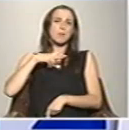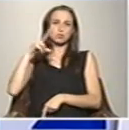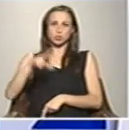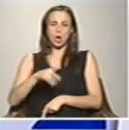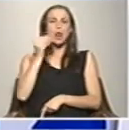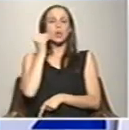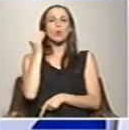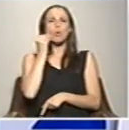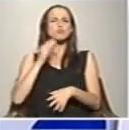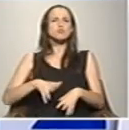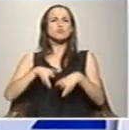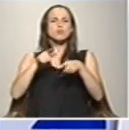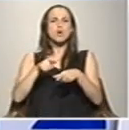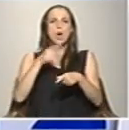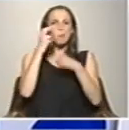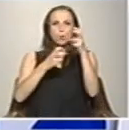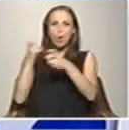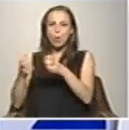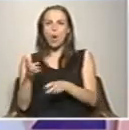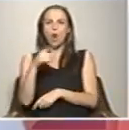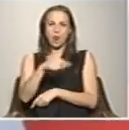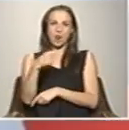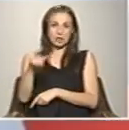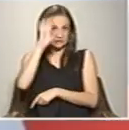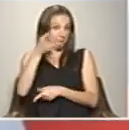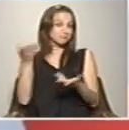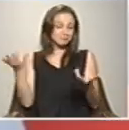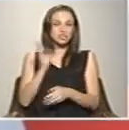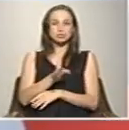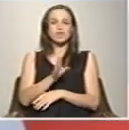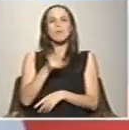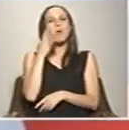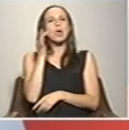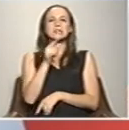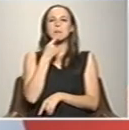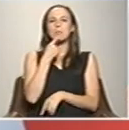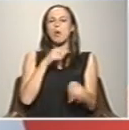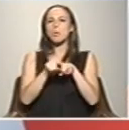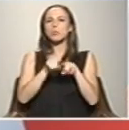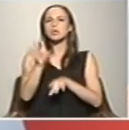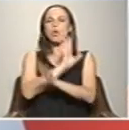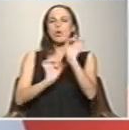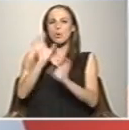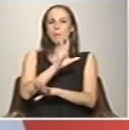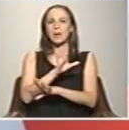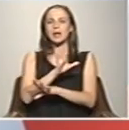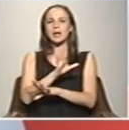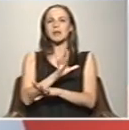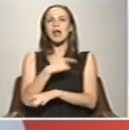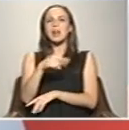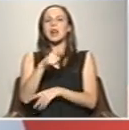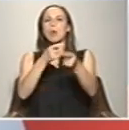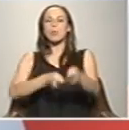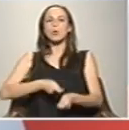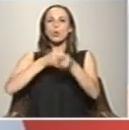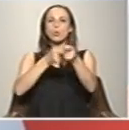como é que ela tem crescido, há cada vez mais procura, isso sabe-se. Vamos também tentar perceber se há uma política europeia no sentido de termos uma agricultura